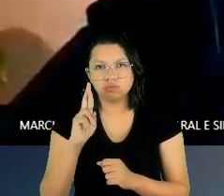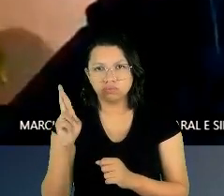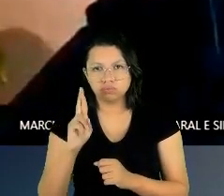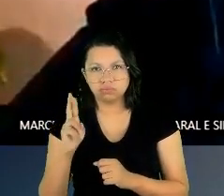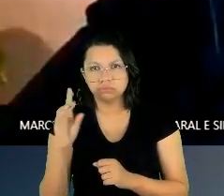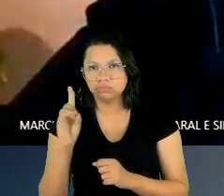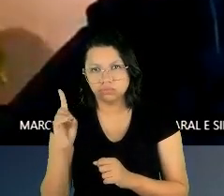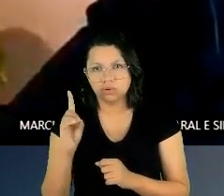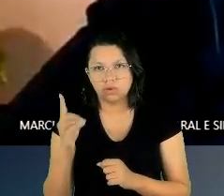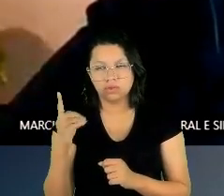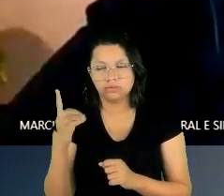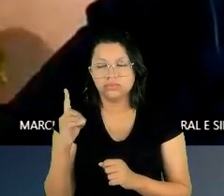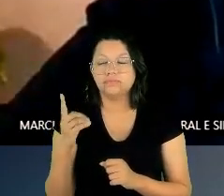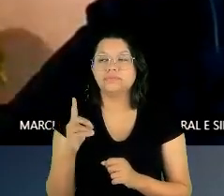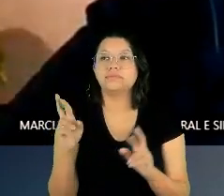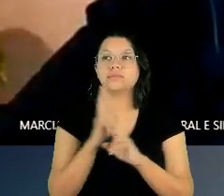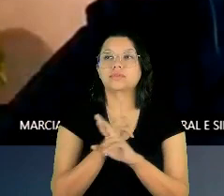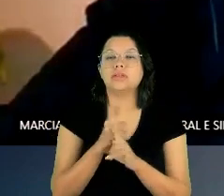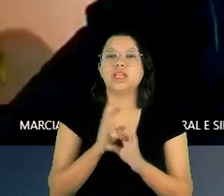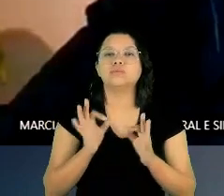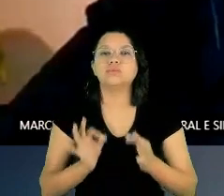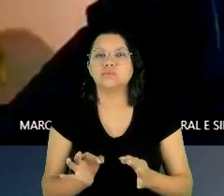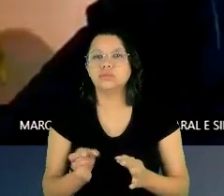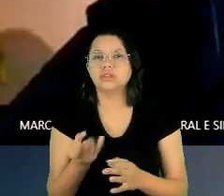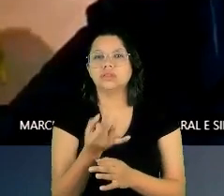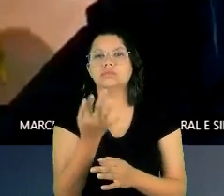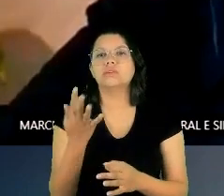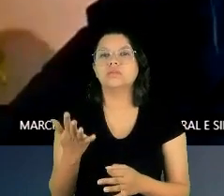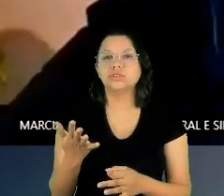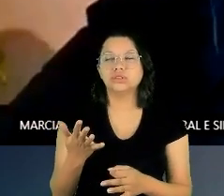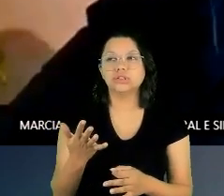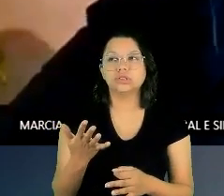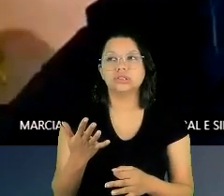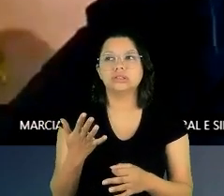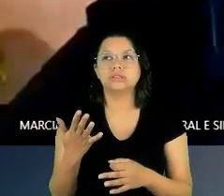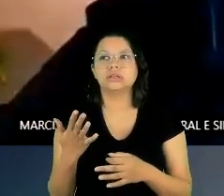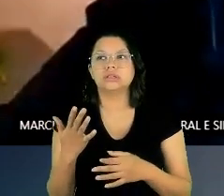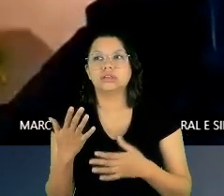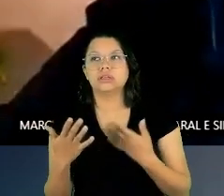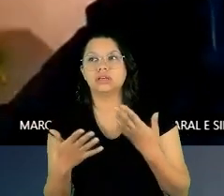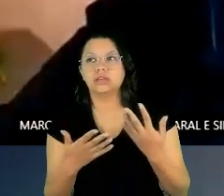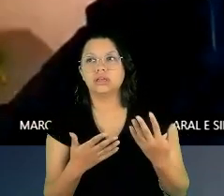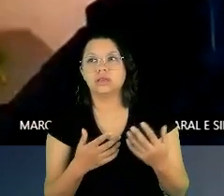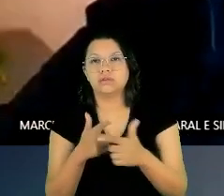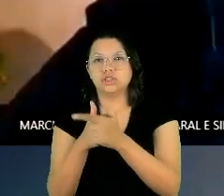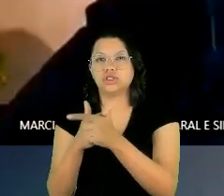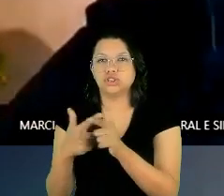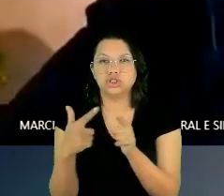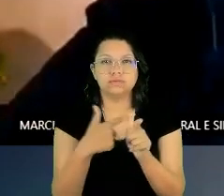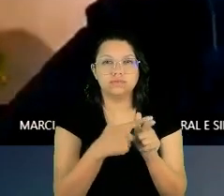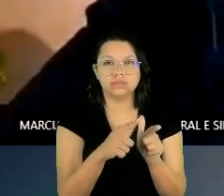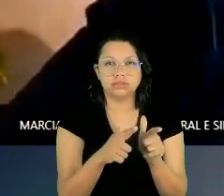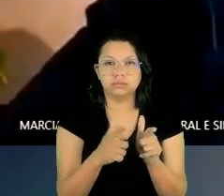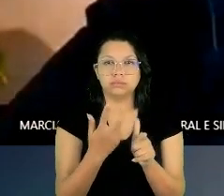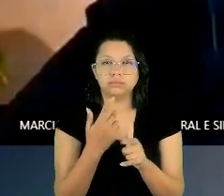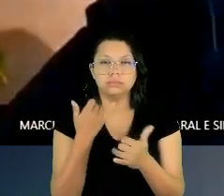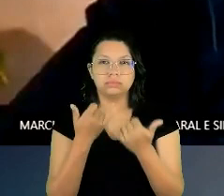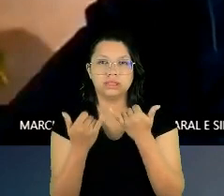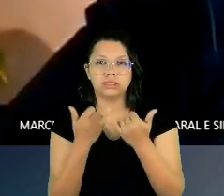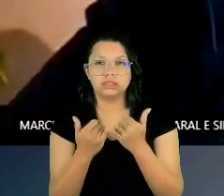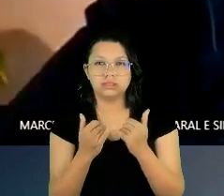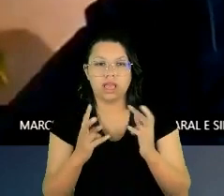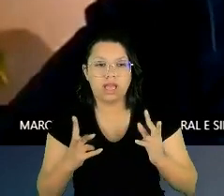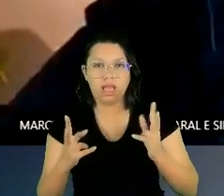você determinar. Então, por exemplo, a questão da justiça era uma quantia mais ou menos uma divisão mais ou